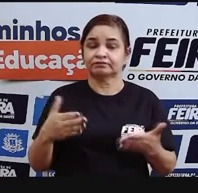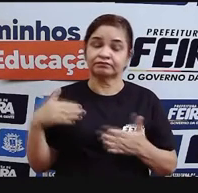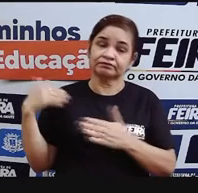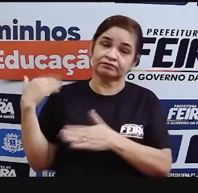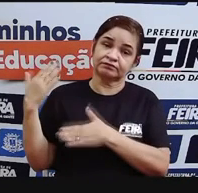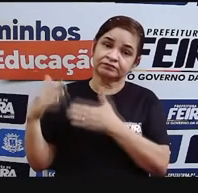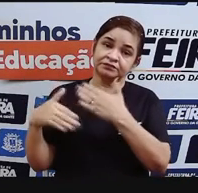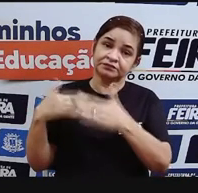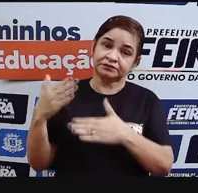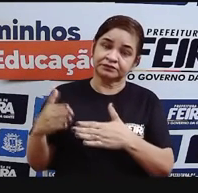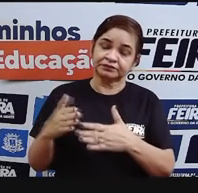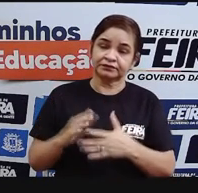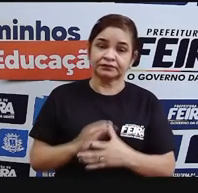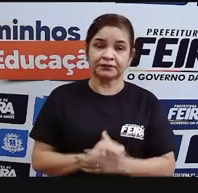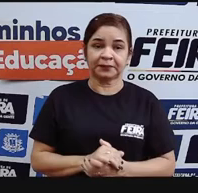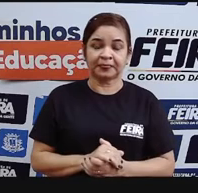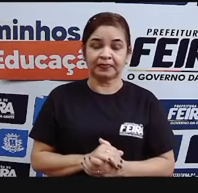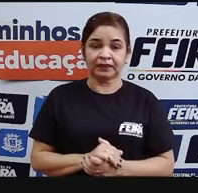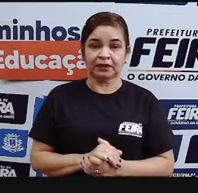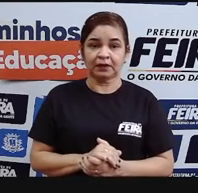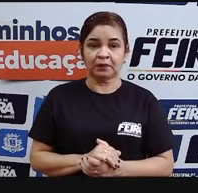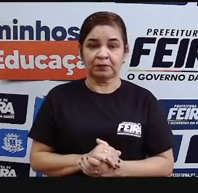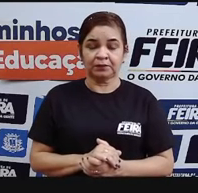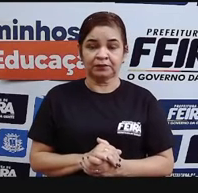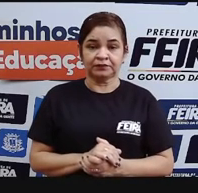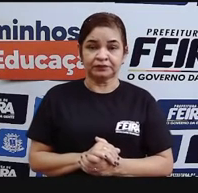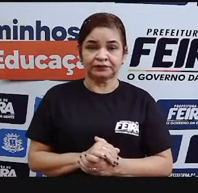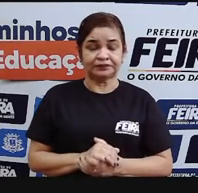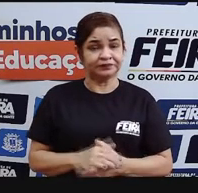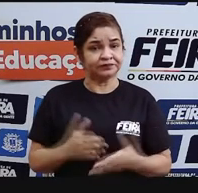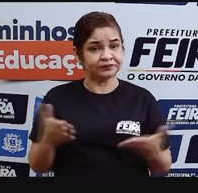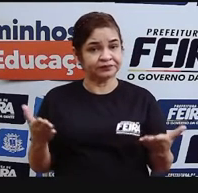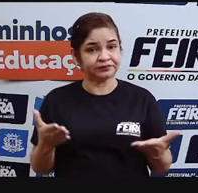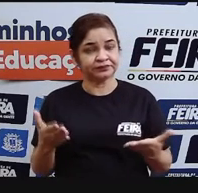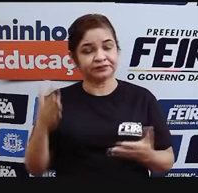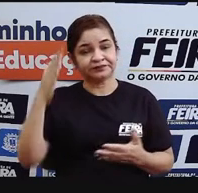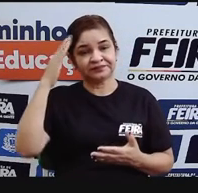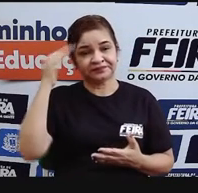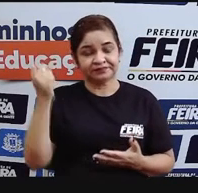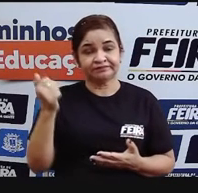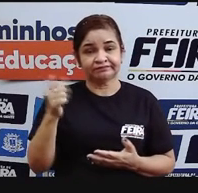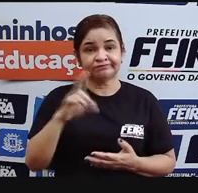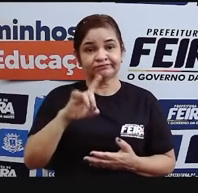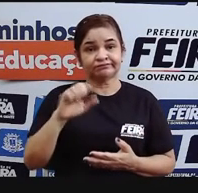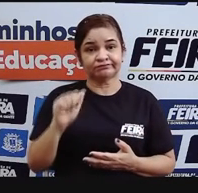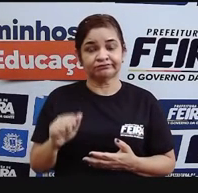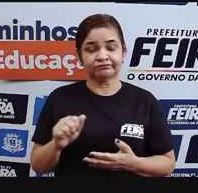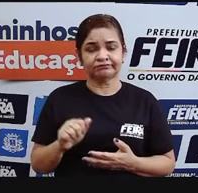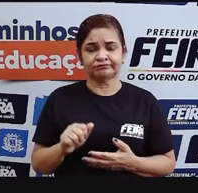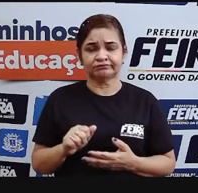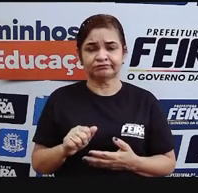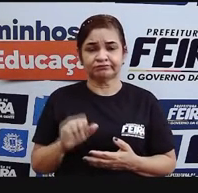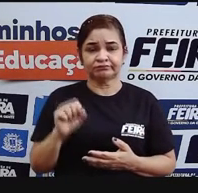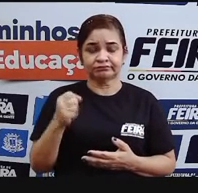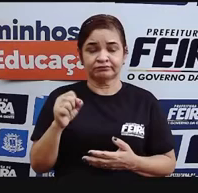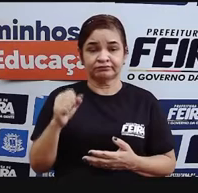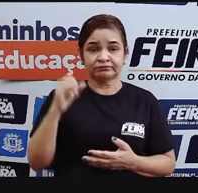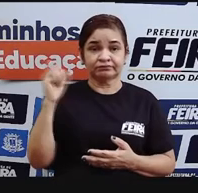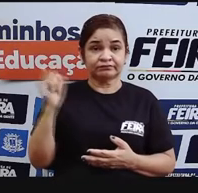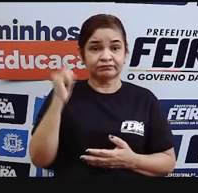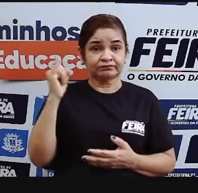da história. Então, já que agora vocês já sabem a importância do 8 de março e por que que essa data comemora o